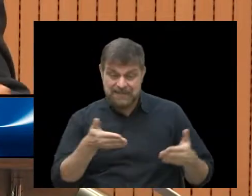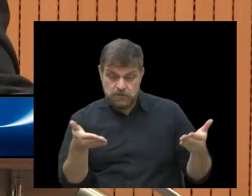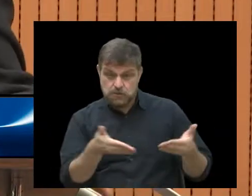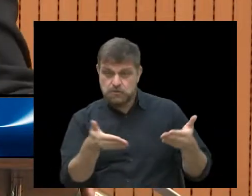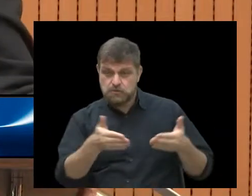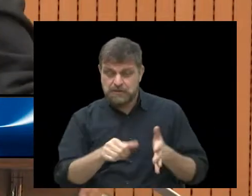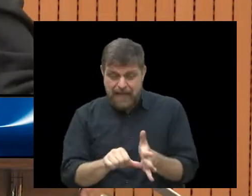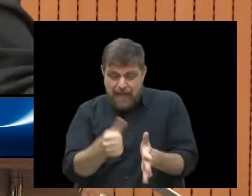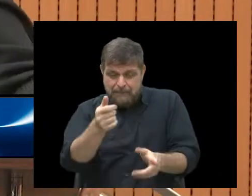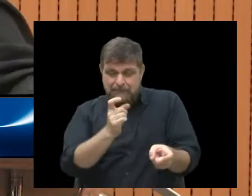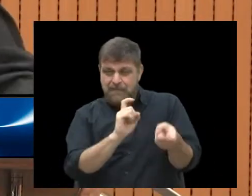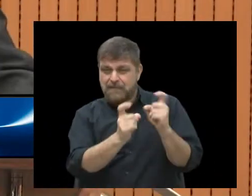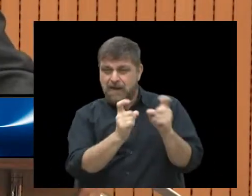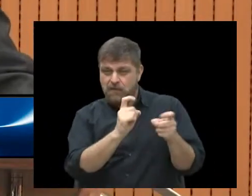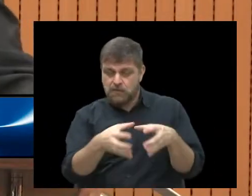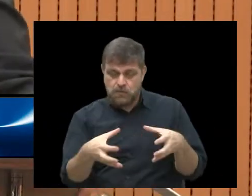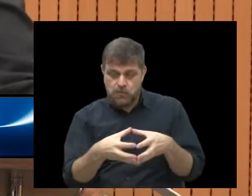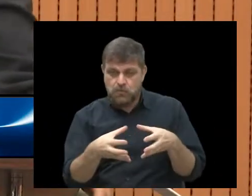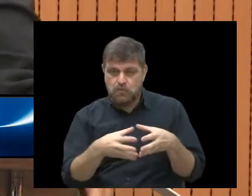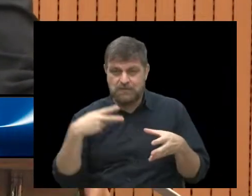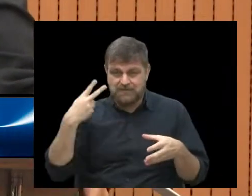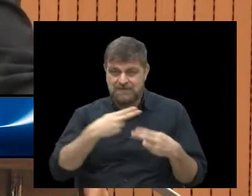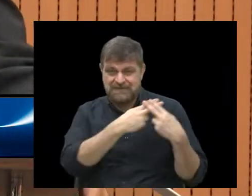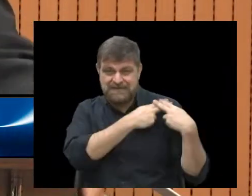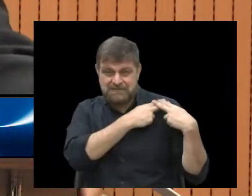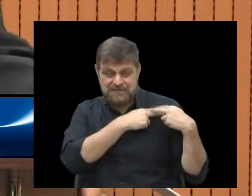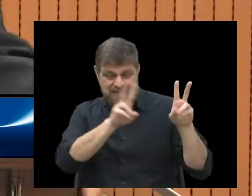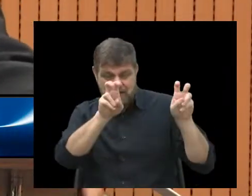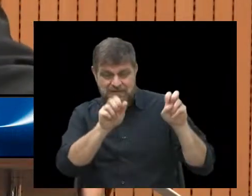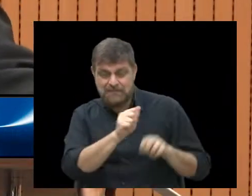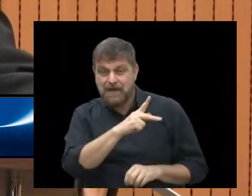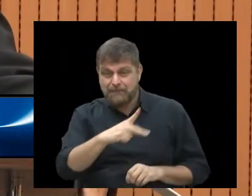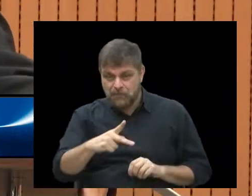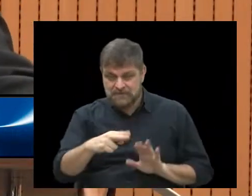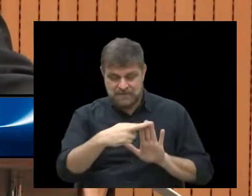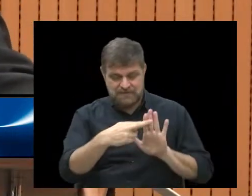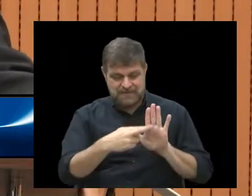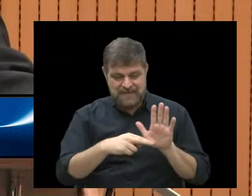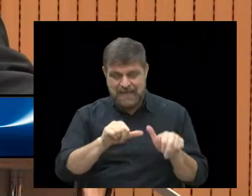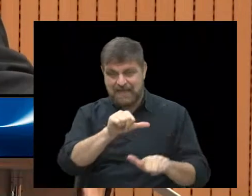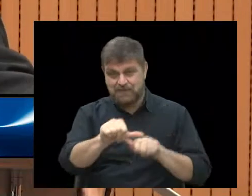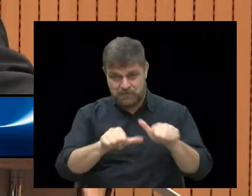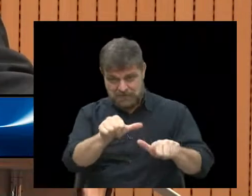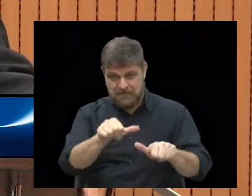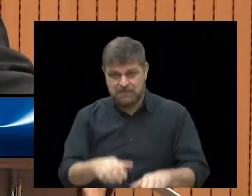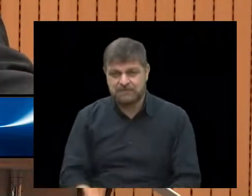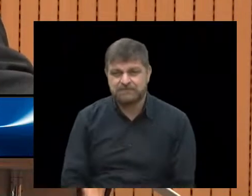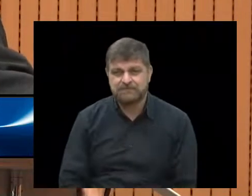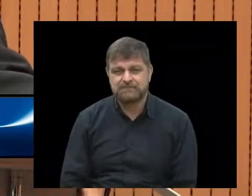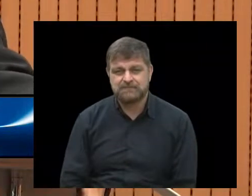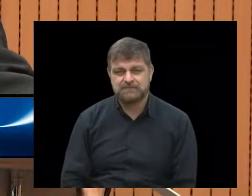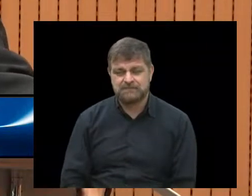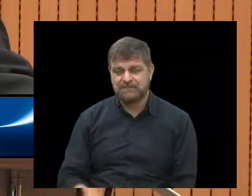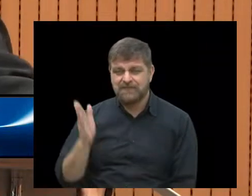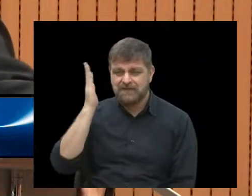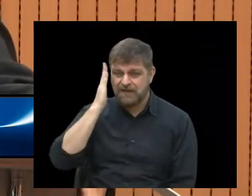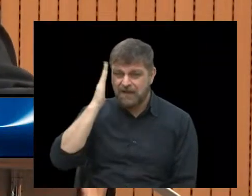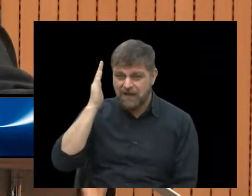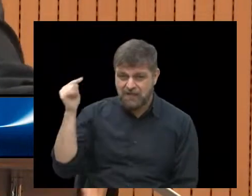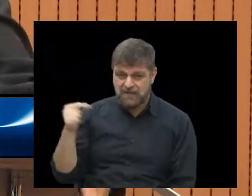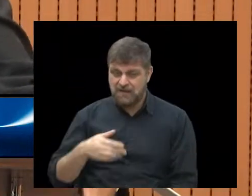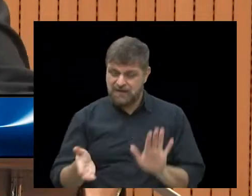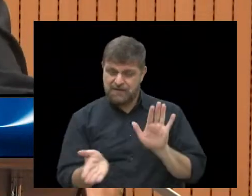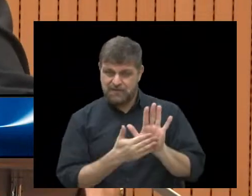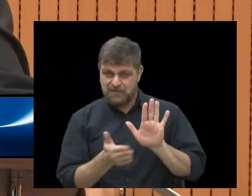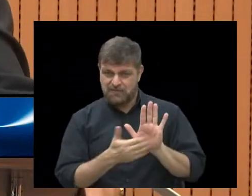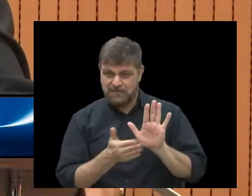a primeira reunião da Comissão Especial de Estudos sobre a reforma da Previdência. Vocês sabem que essa proposta